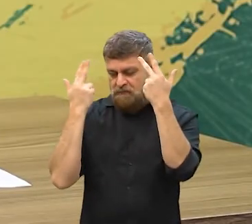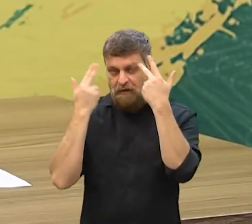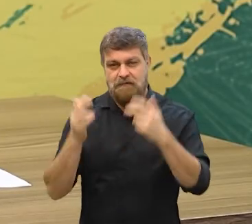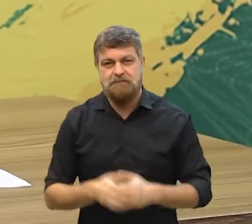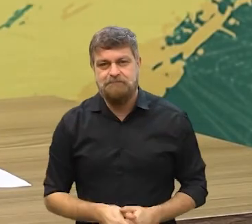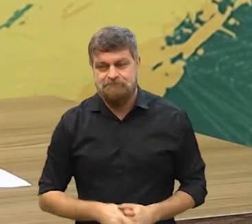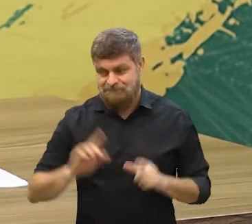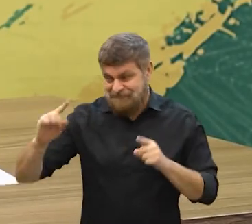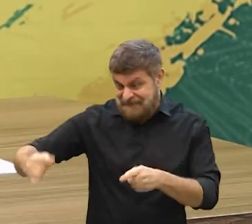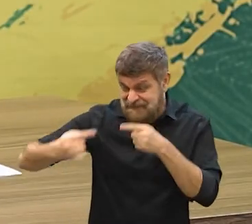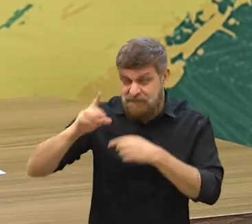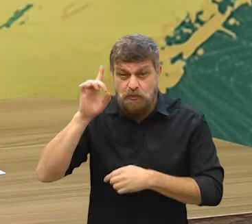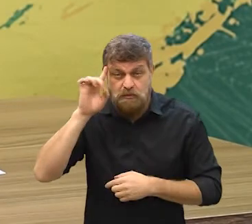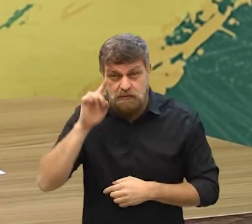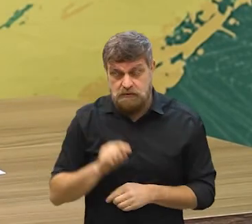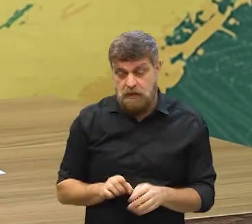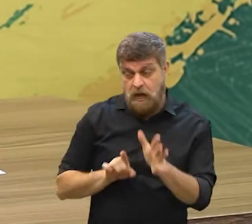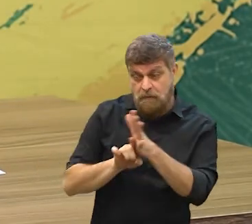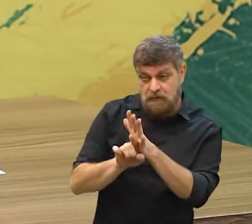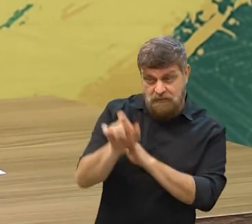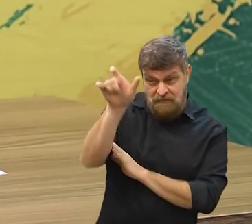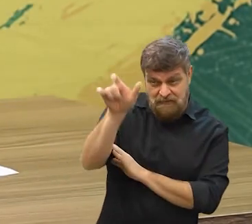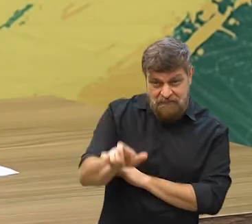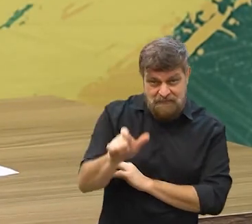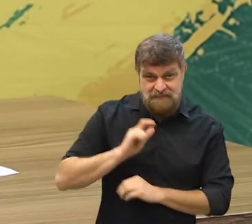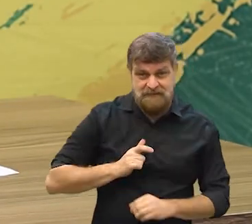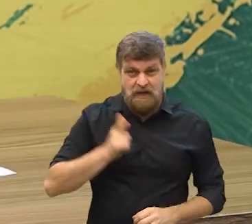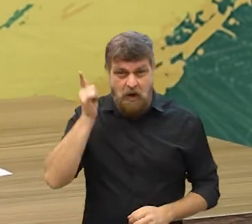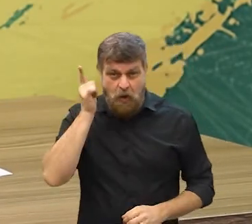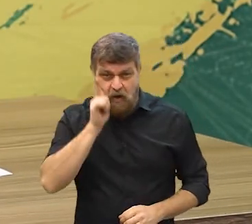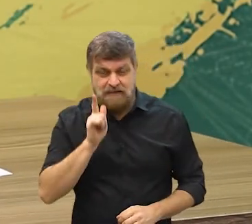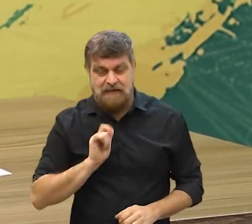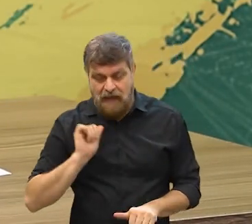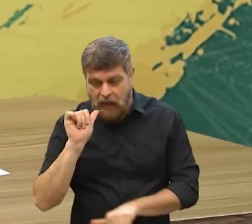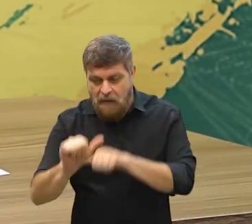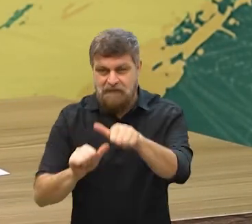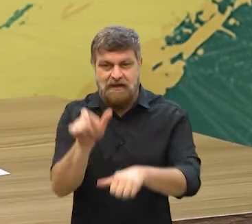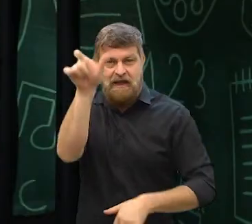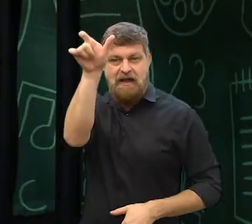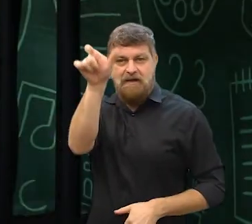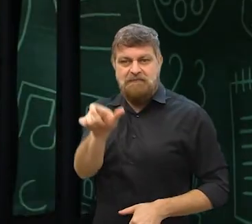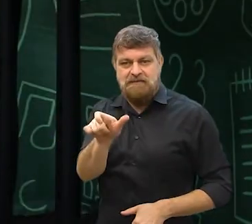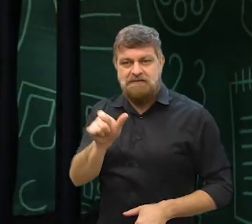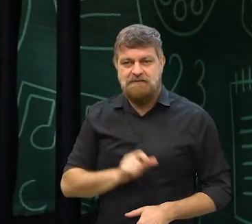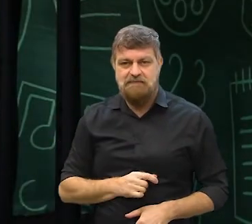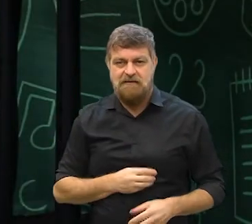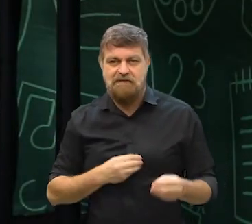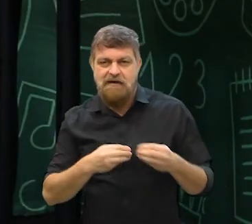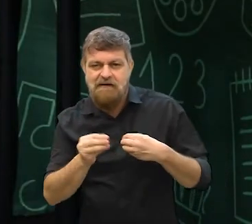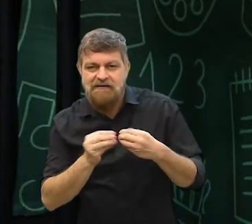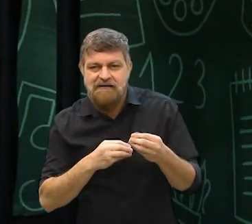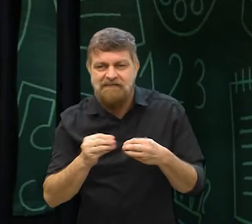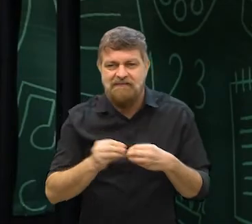desafios diários, você acha que vocês acabam se tornando pessoas mais flexíveis,